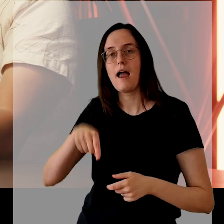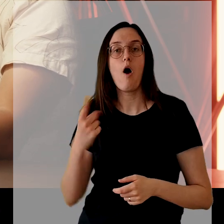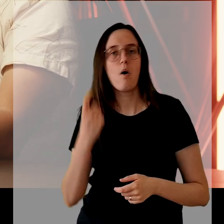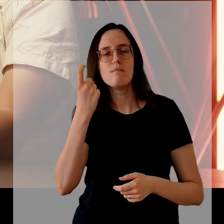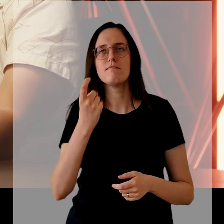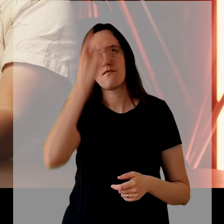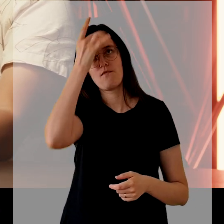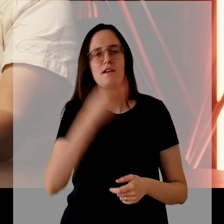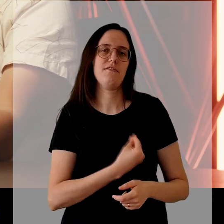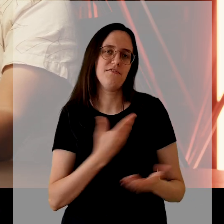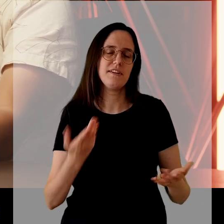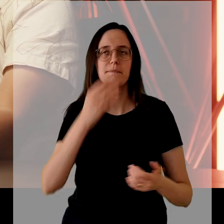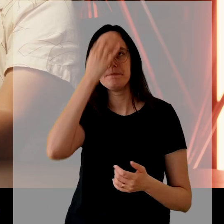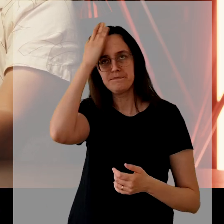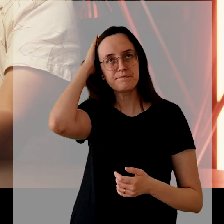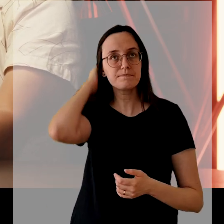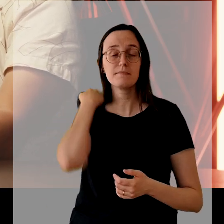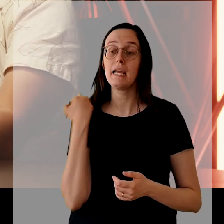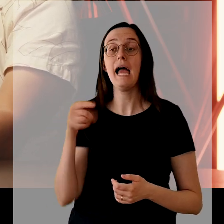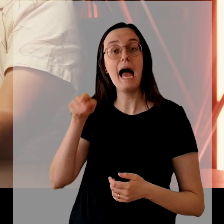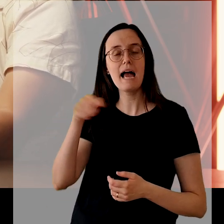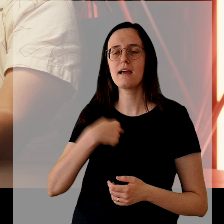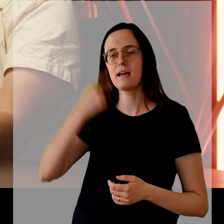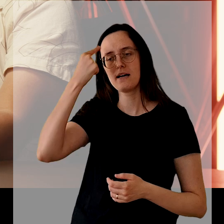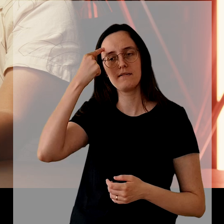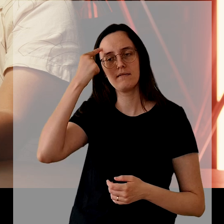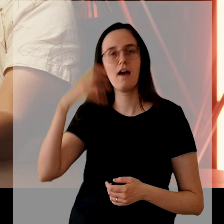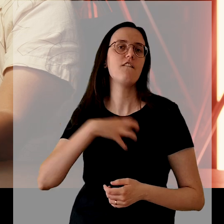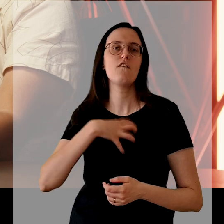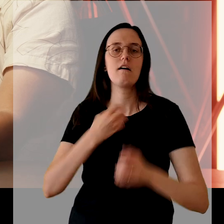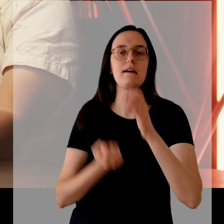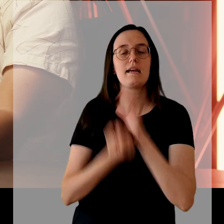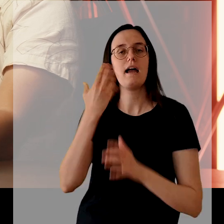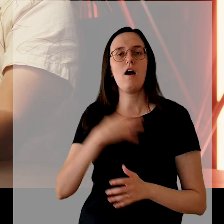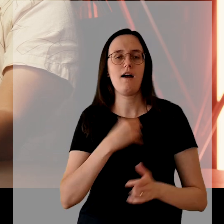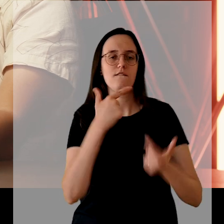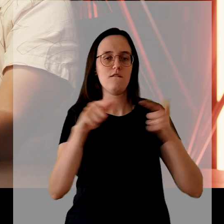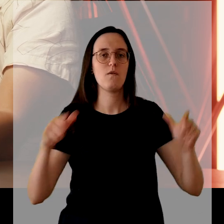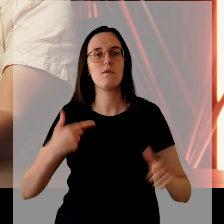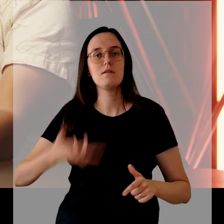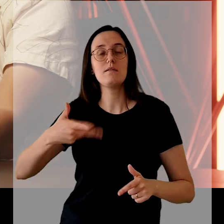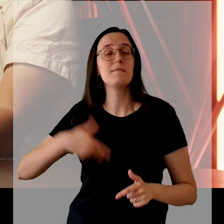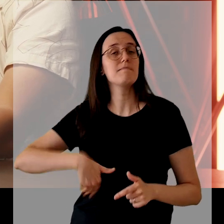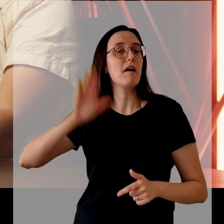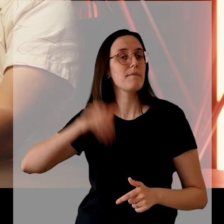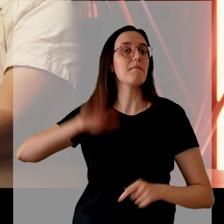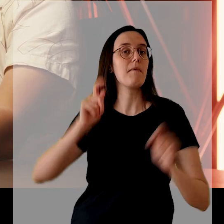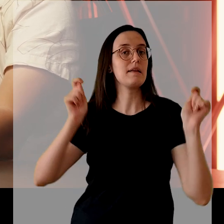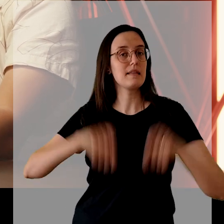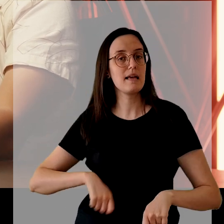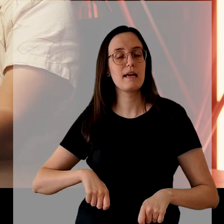locação única, facilita muito a vida, né? E aí eu pensei numa maneira de criar formas da gente agilizar ao